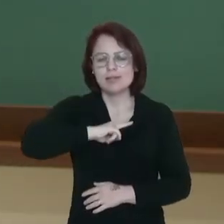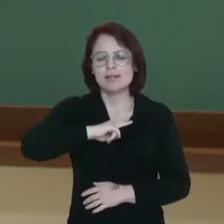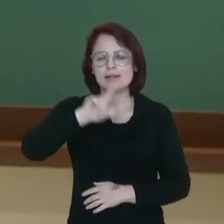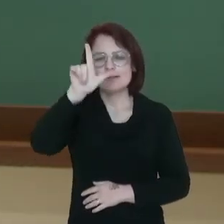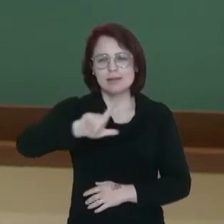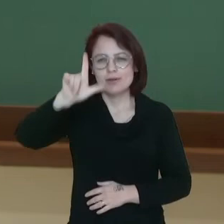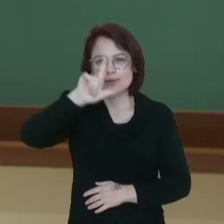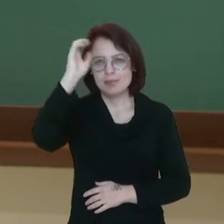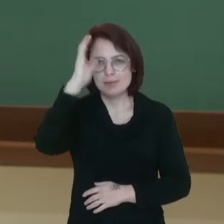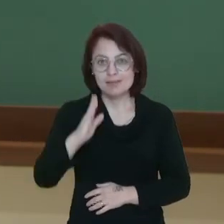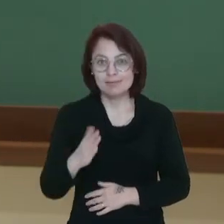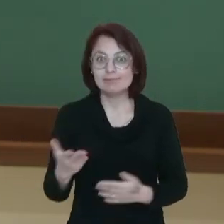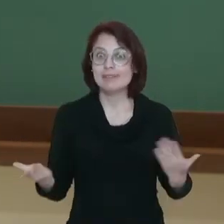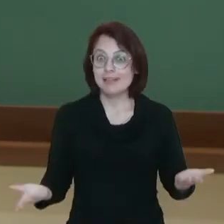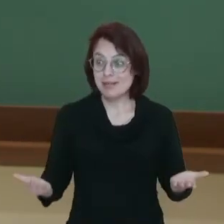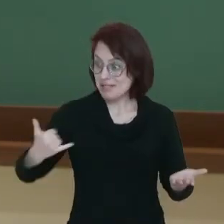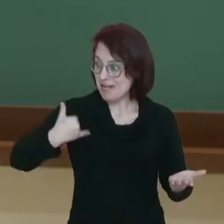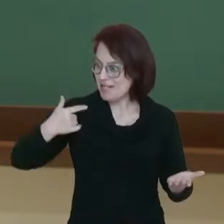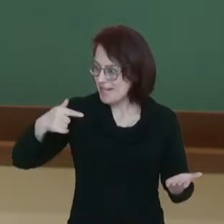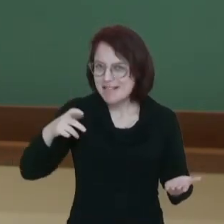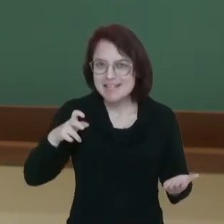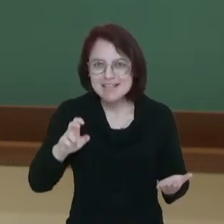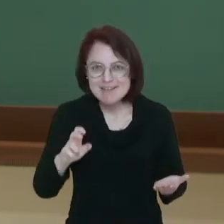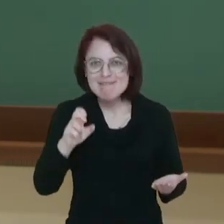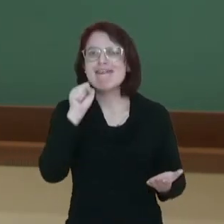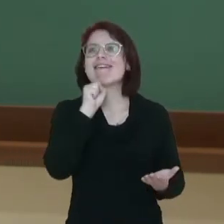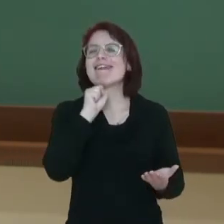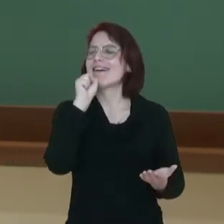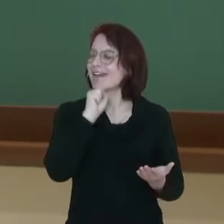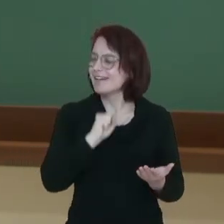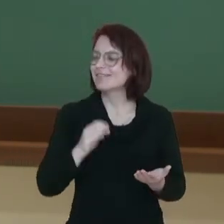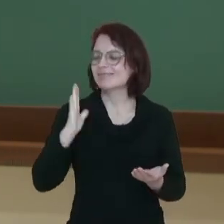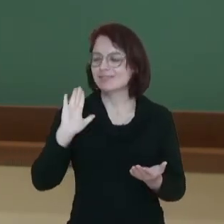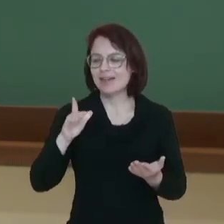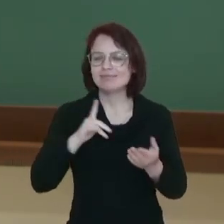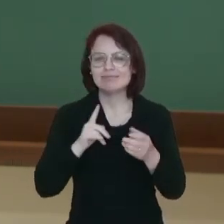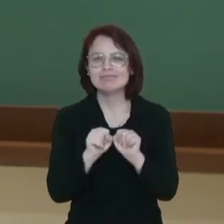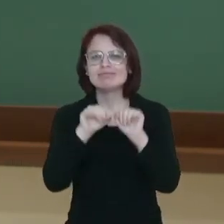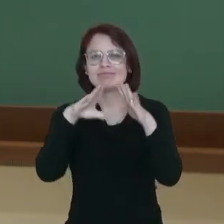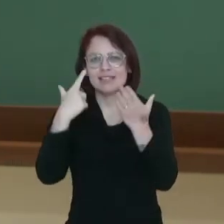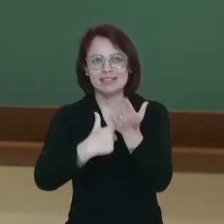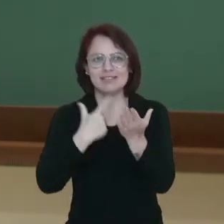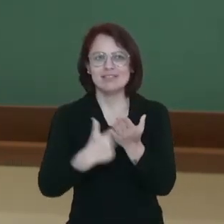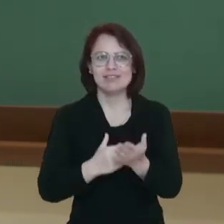Imagina ser autora de livro com 75 anos, Incrível isso, não é verdade?